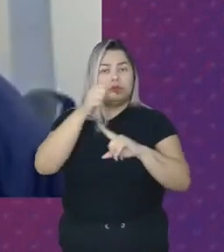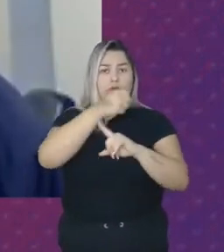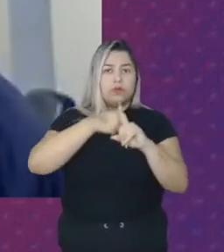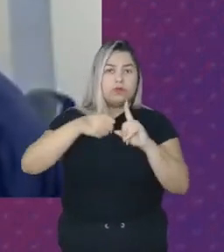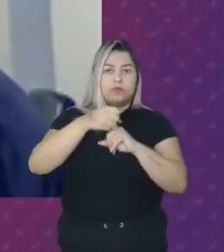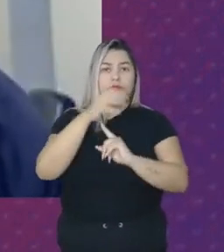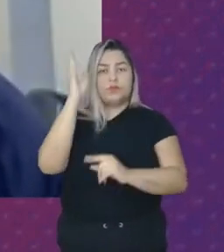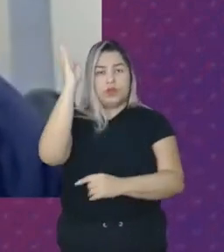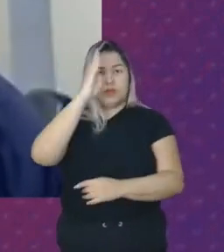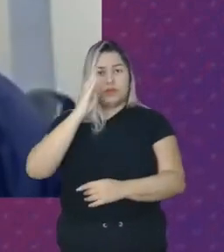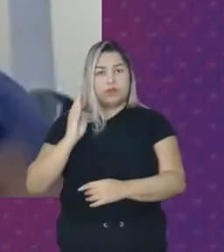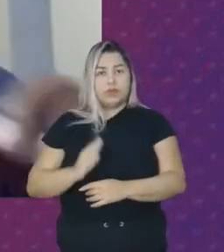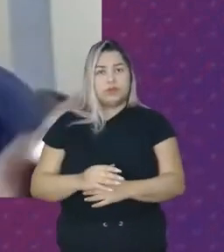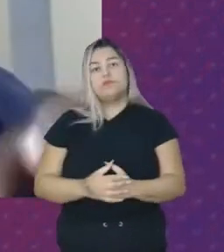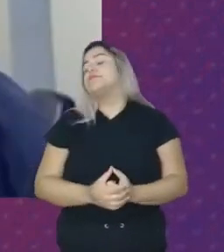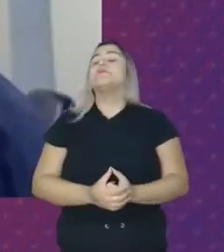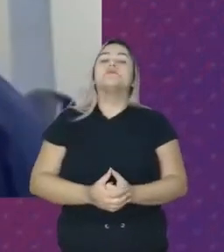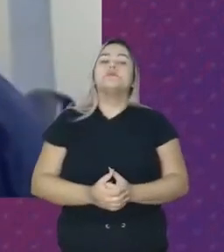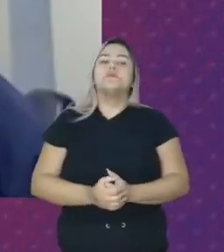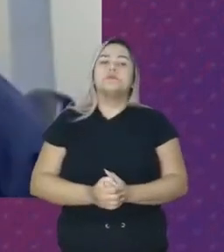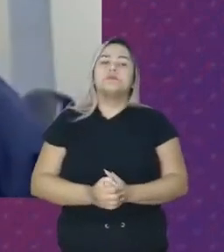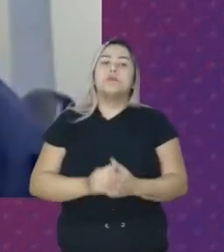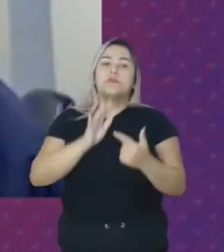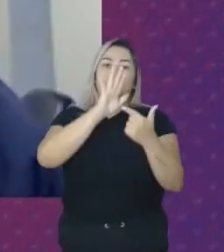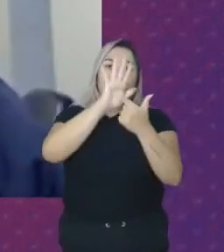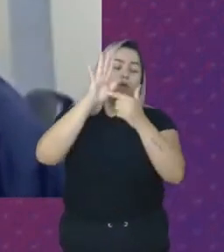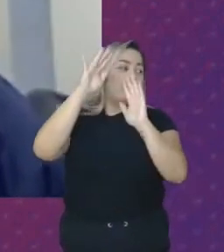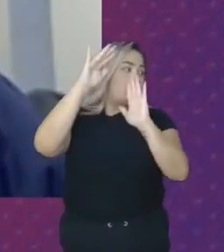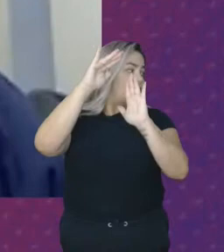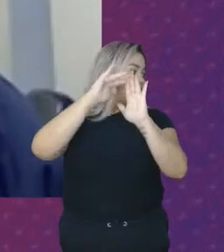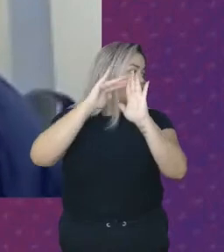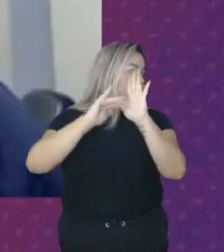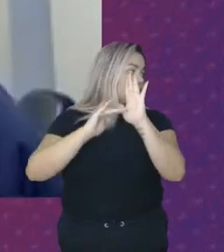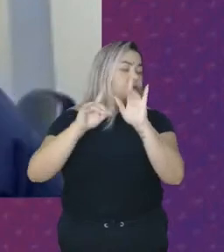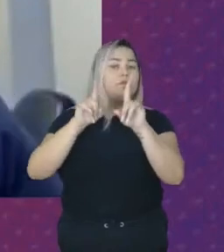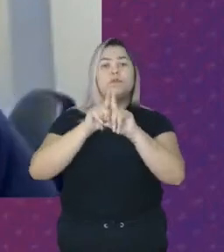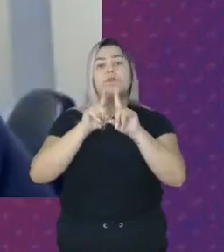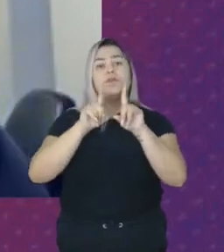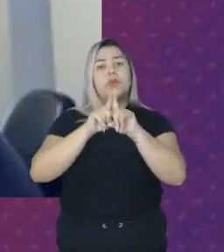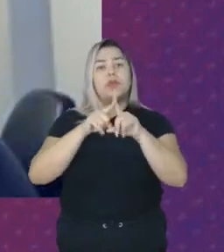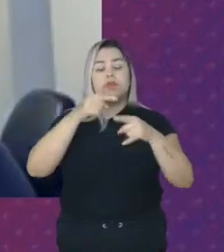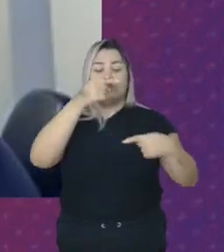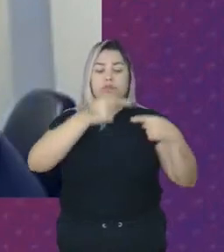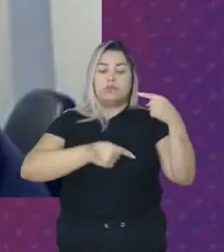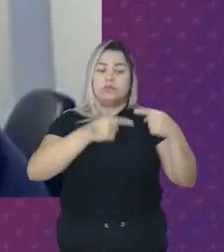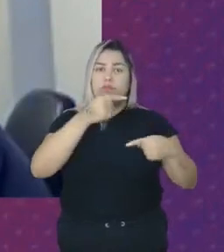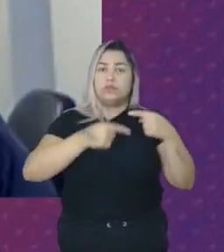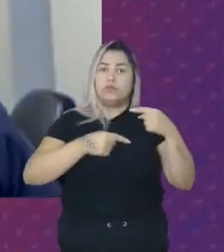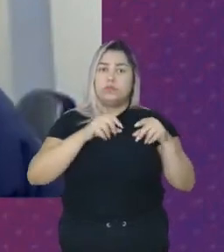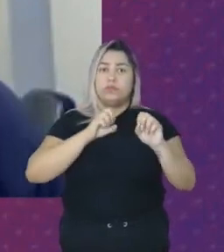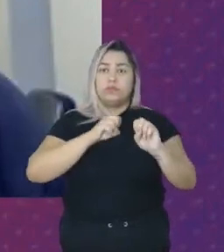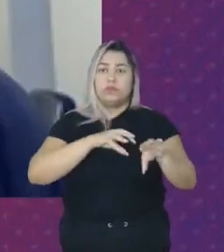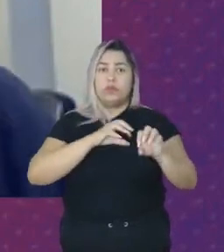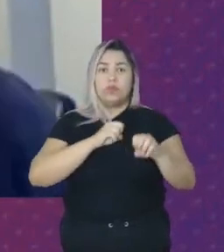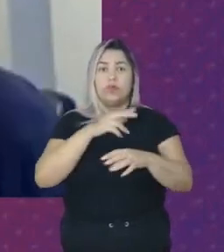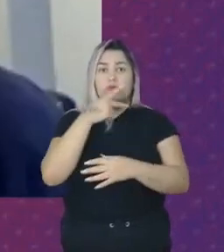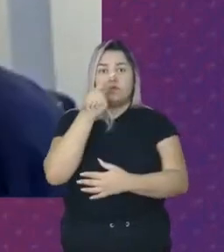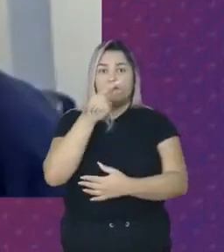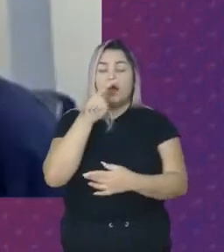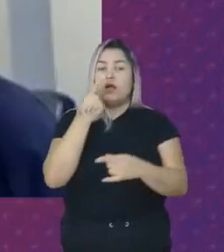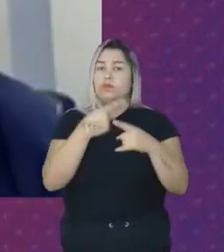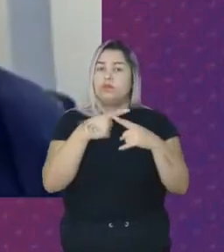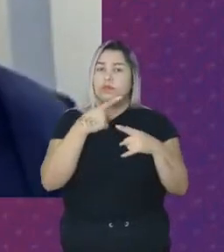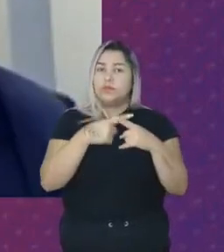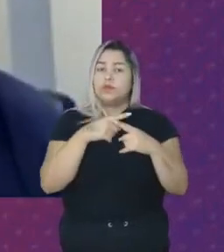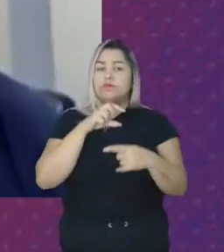sociedade brasileira. E aí eu queria destacar alguns pontos que foram muito atacados na política educacional. Eu falo disso porque, gente,